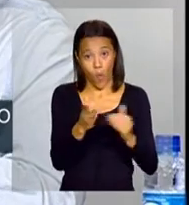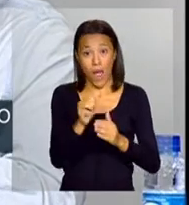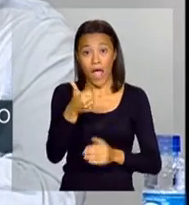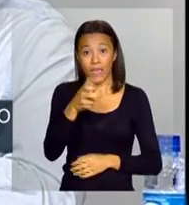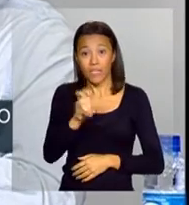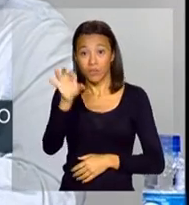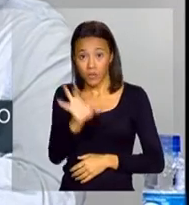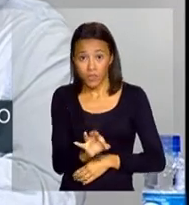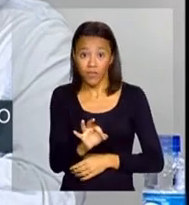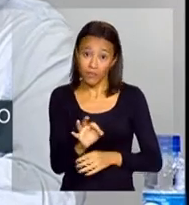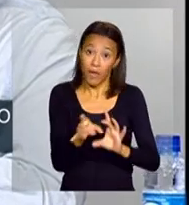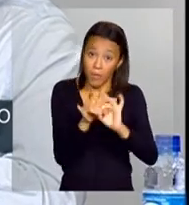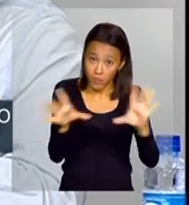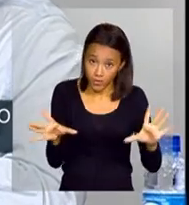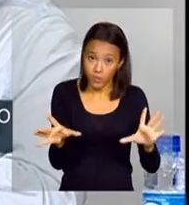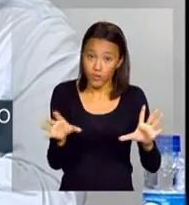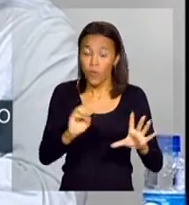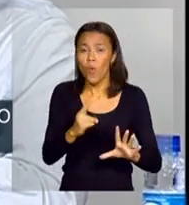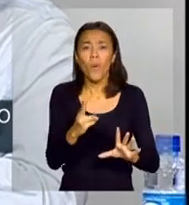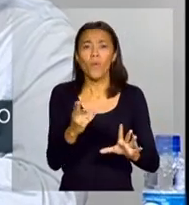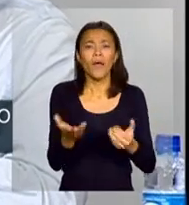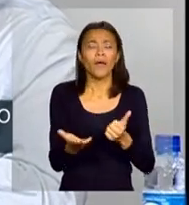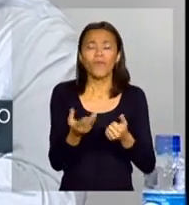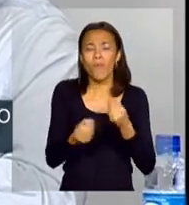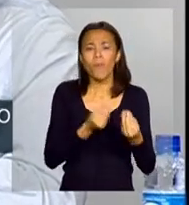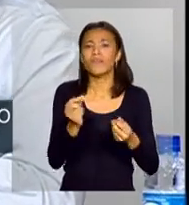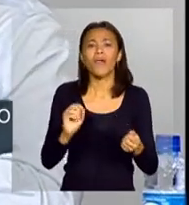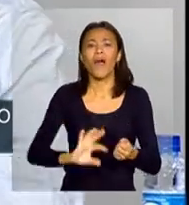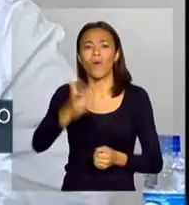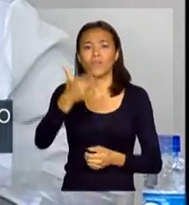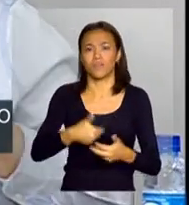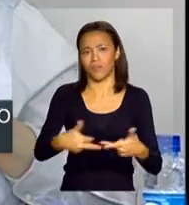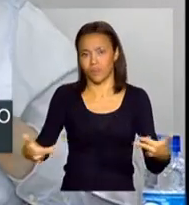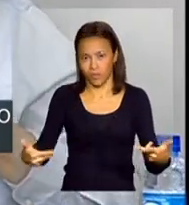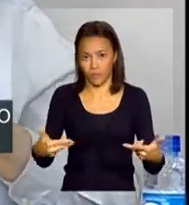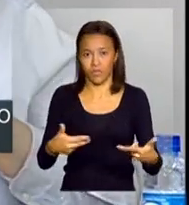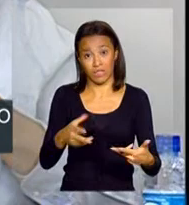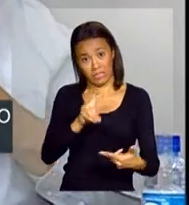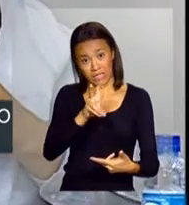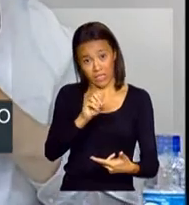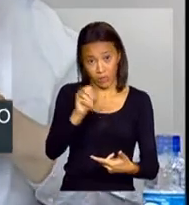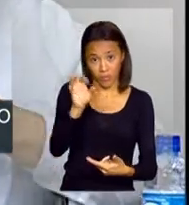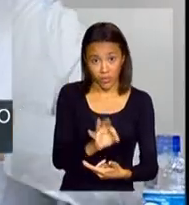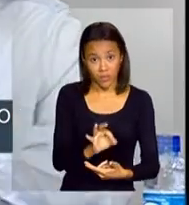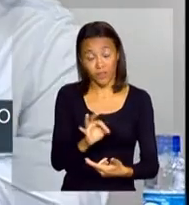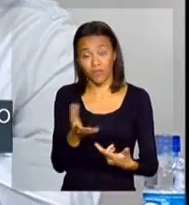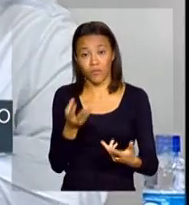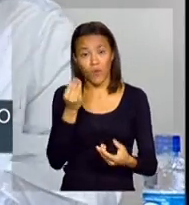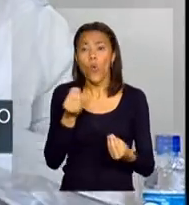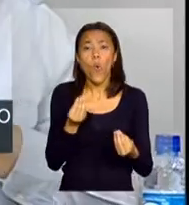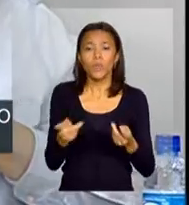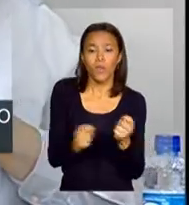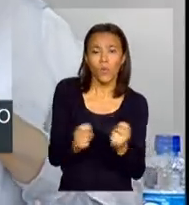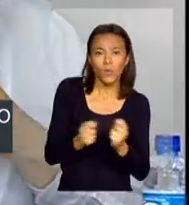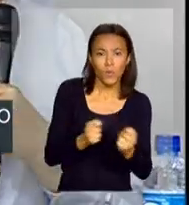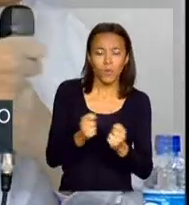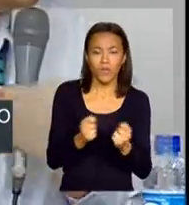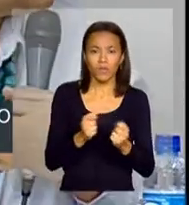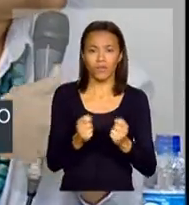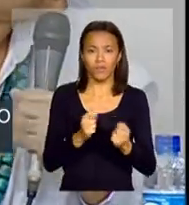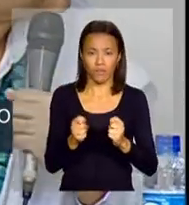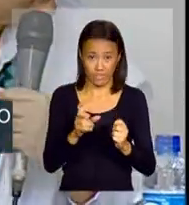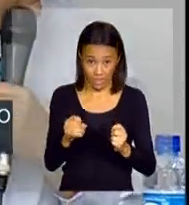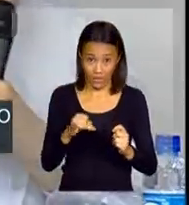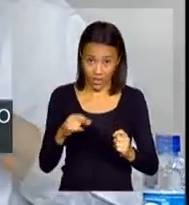são supressões autorizadas, qual é a base que está sendo feito isso? 50%? Qual é a transparência desse controle? Quais são os planos de manejo que estão